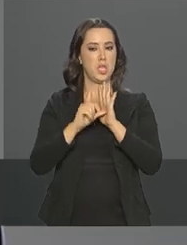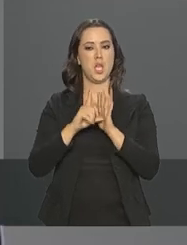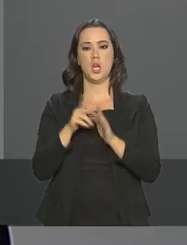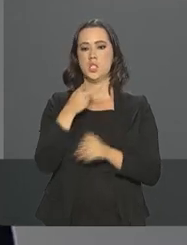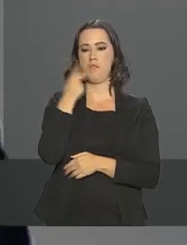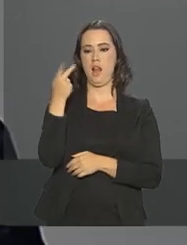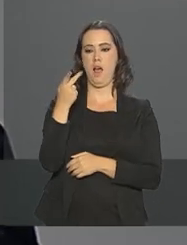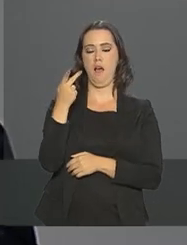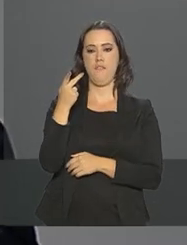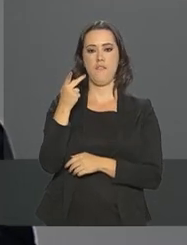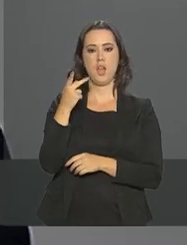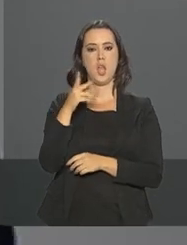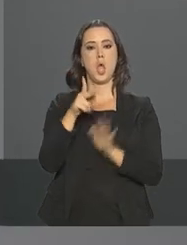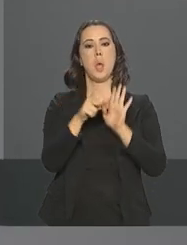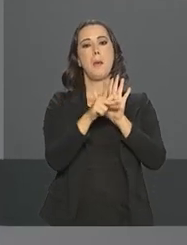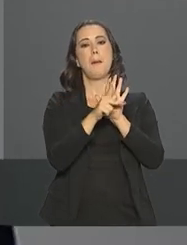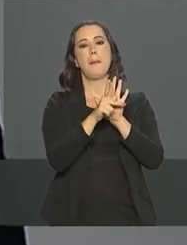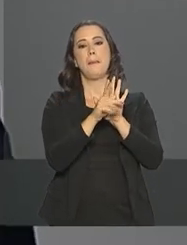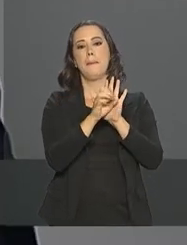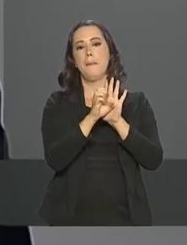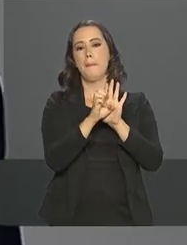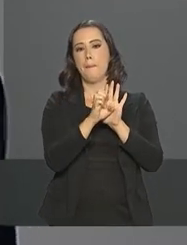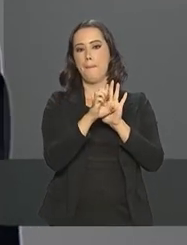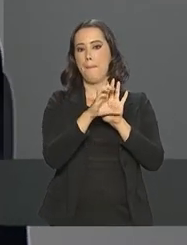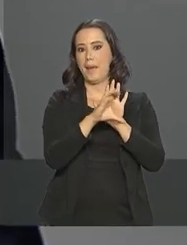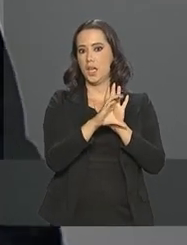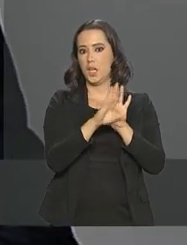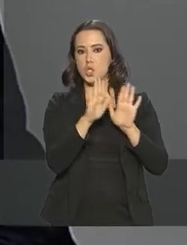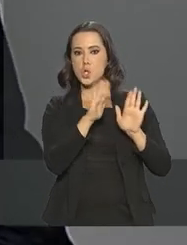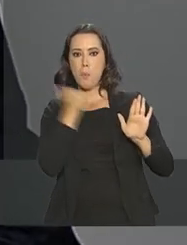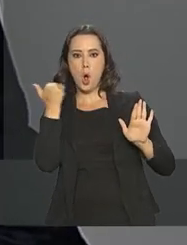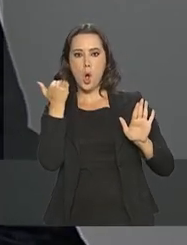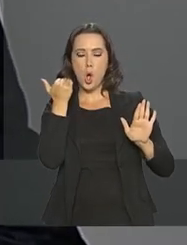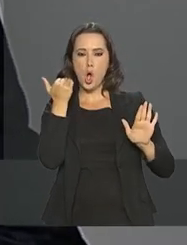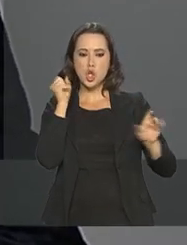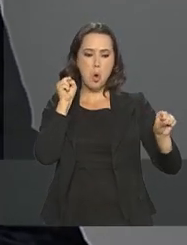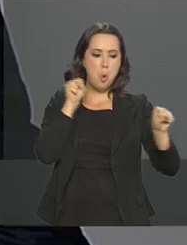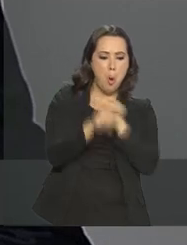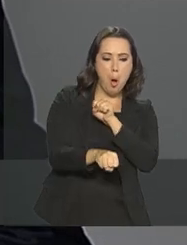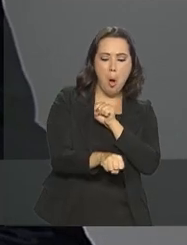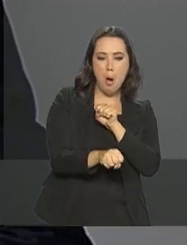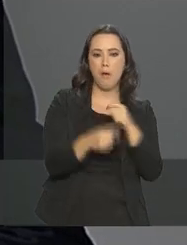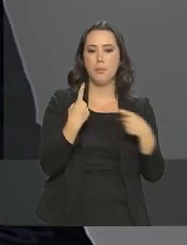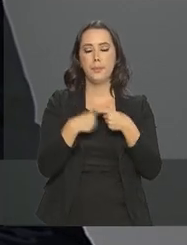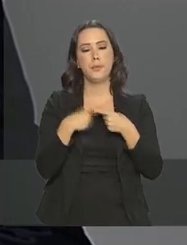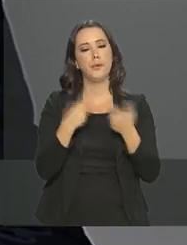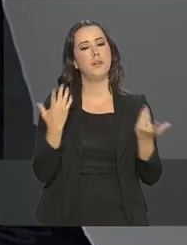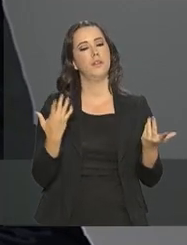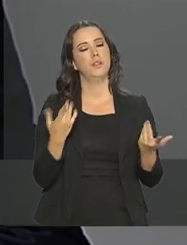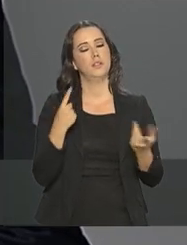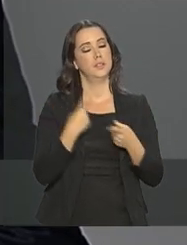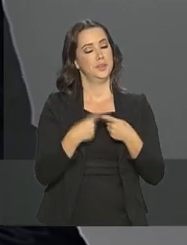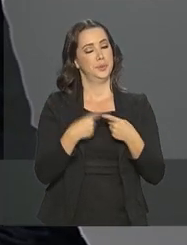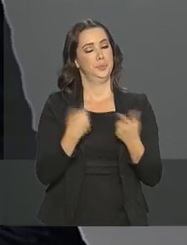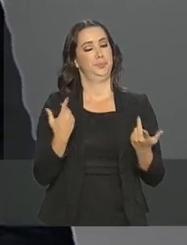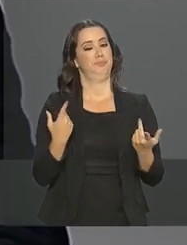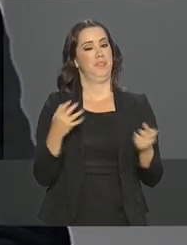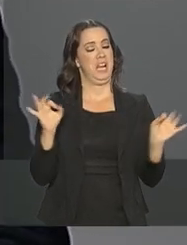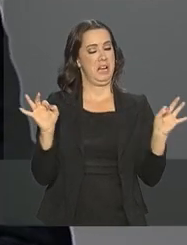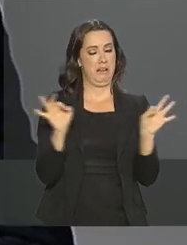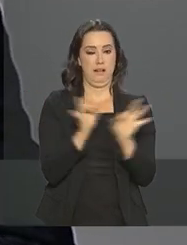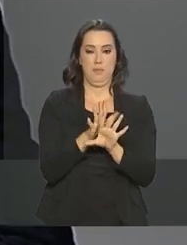a pec da morte porque iria acabar não é o senador jucá acenou monteiro iria